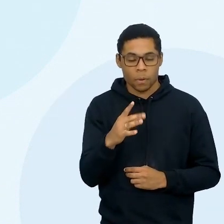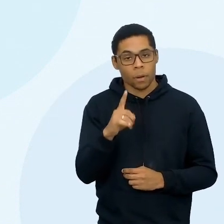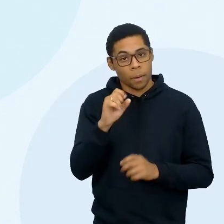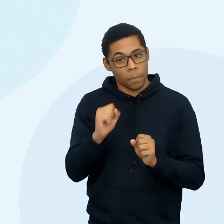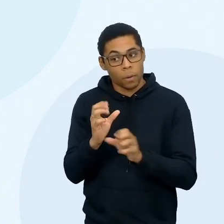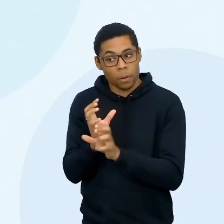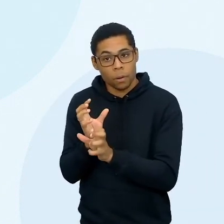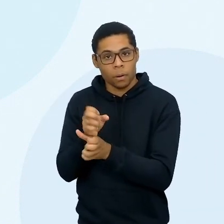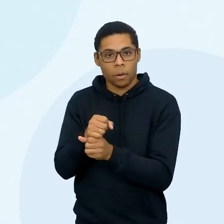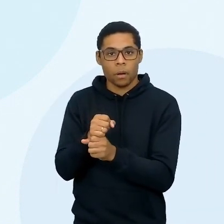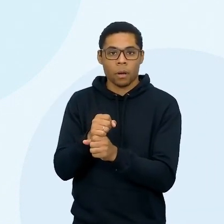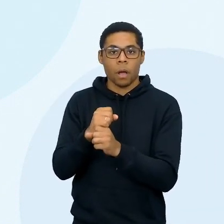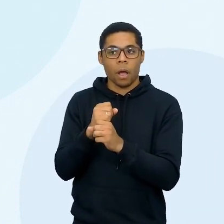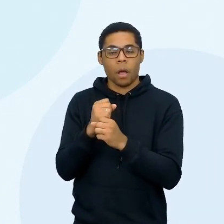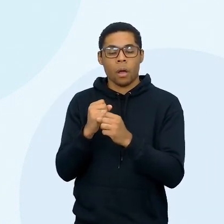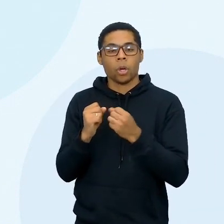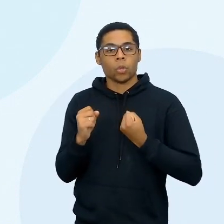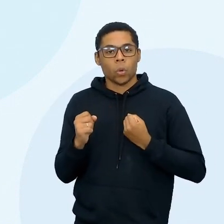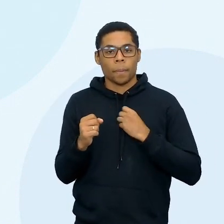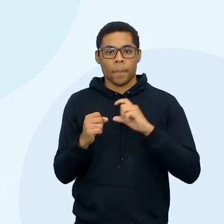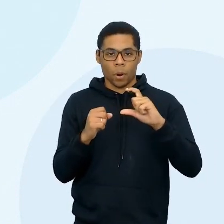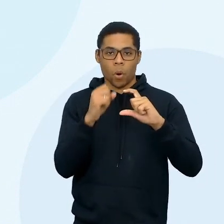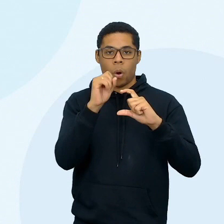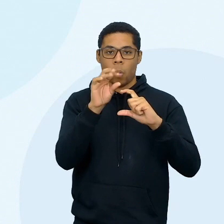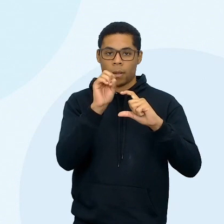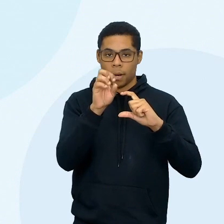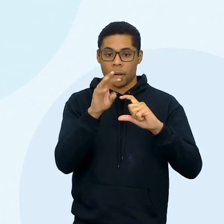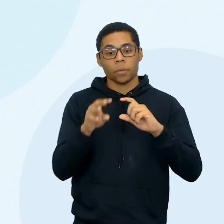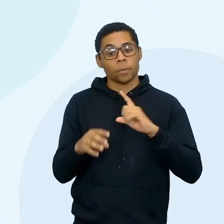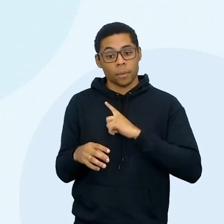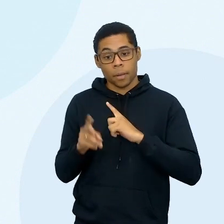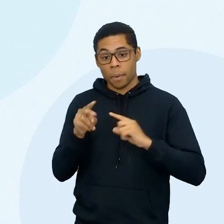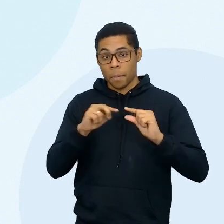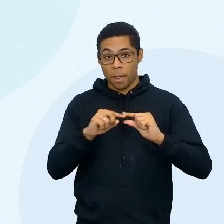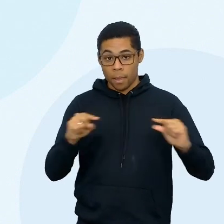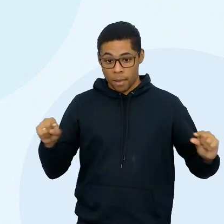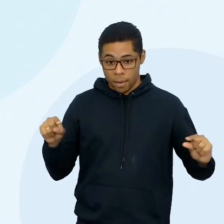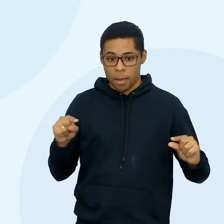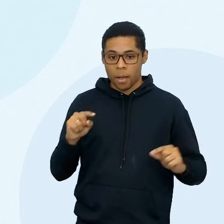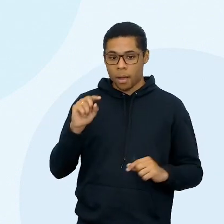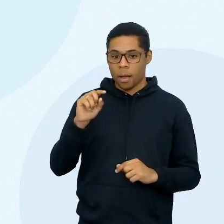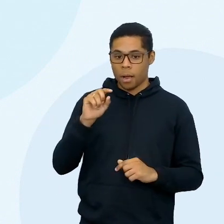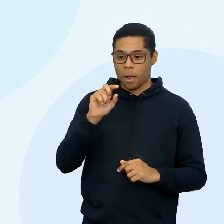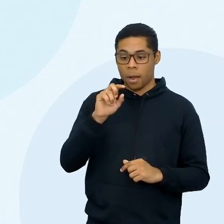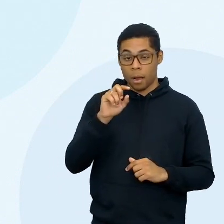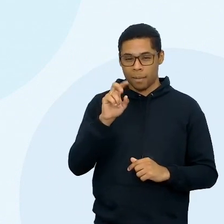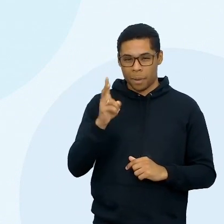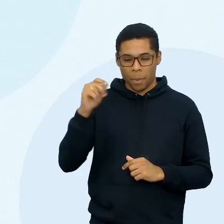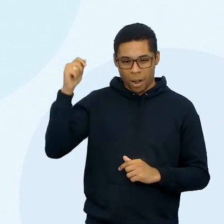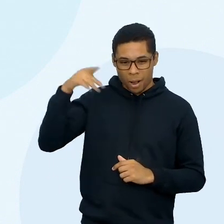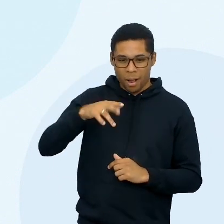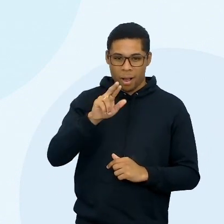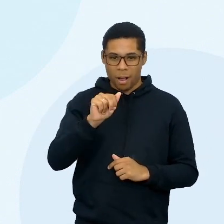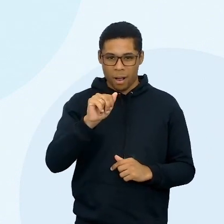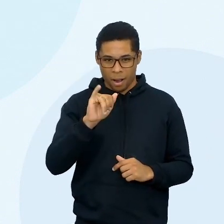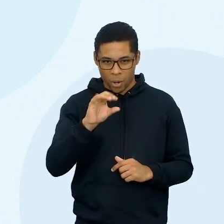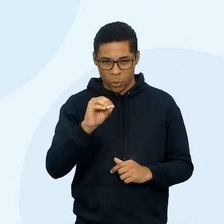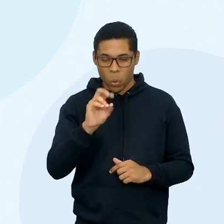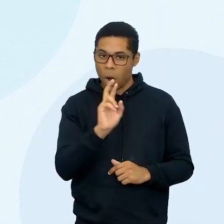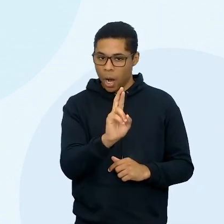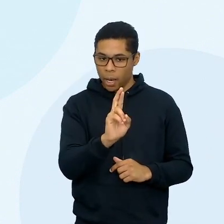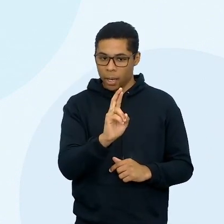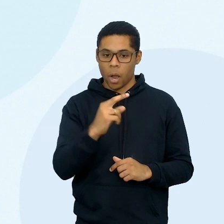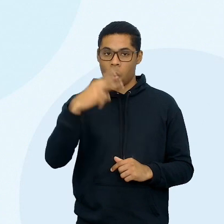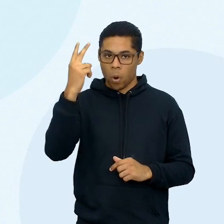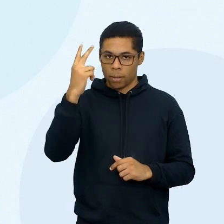ao quadrado, né? A gente está usando aqui a formulinha raio ao quadrado